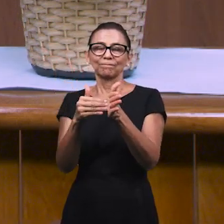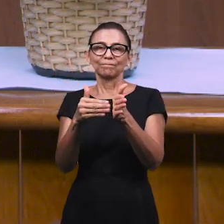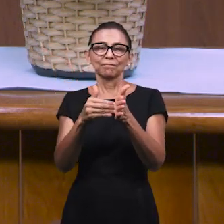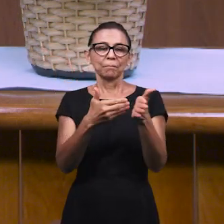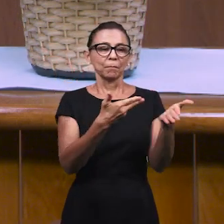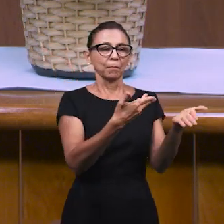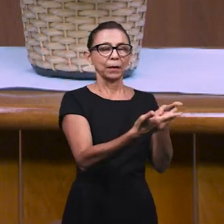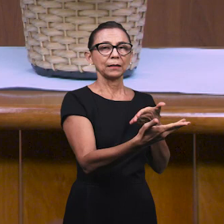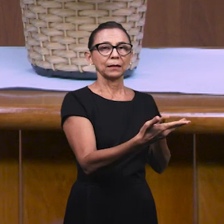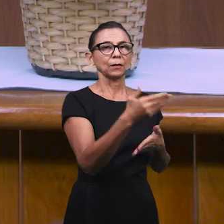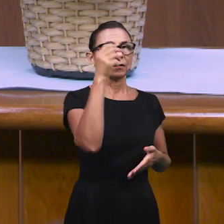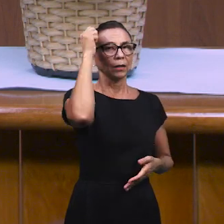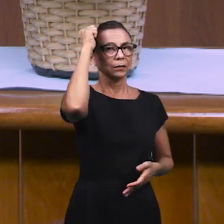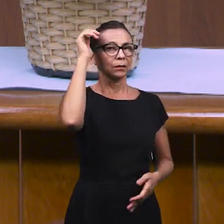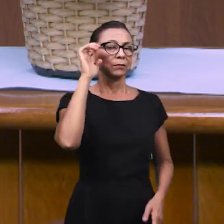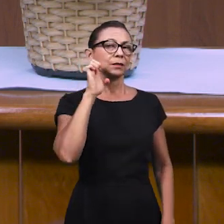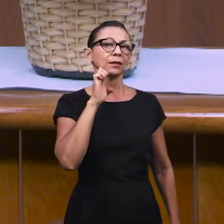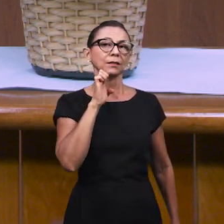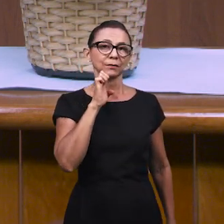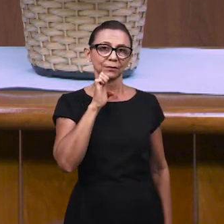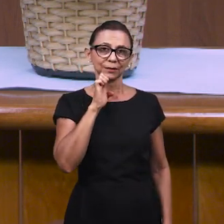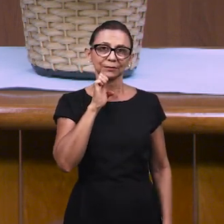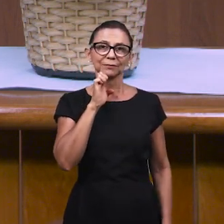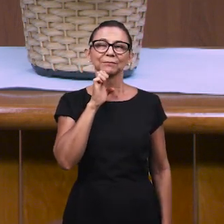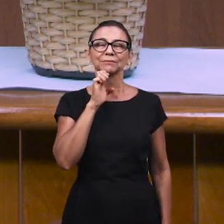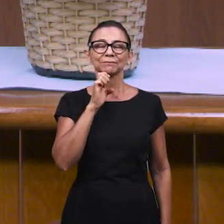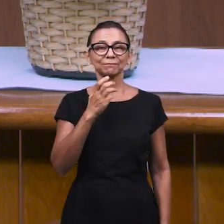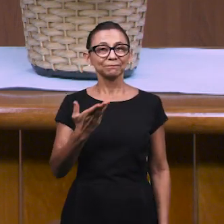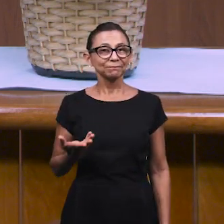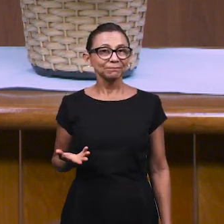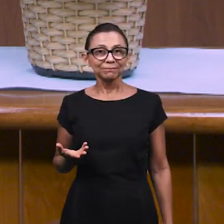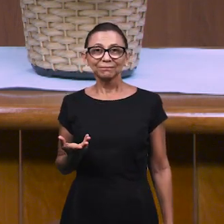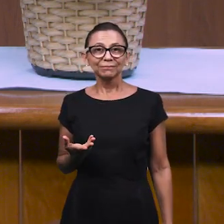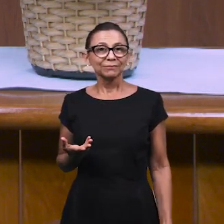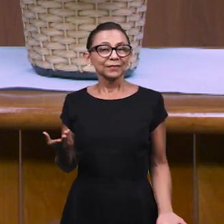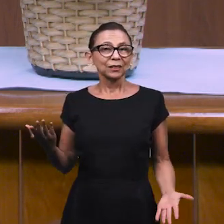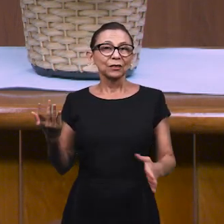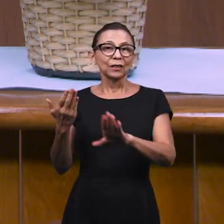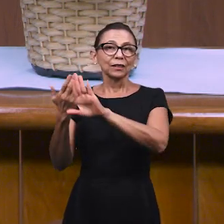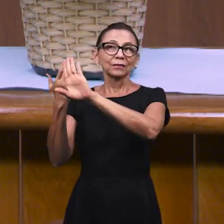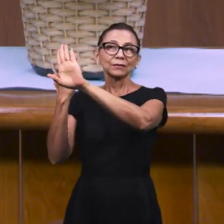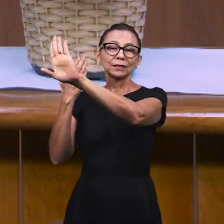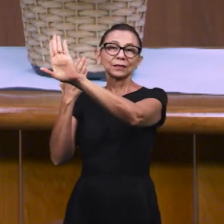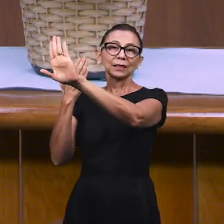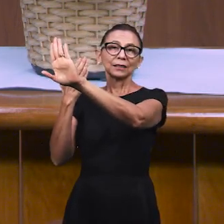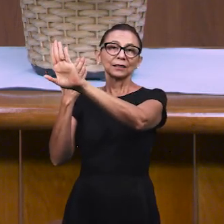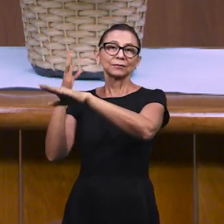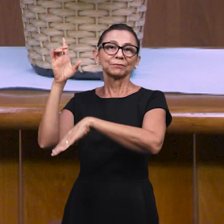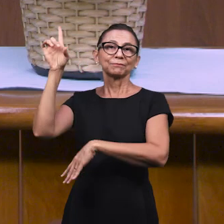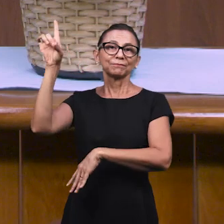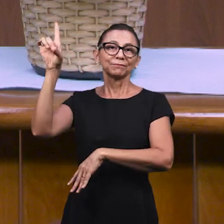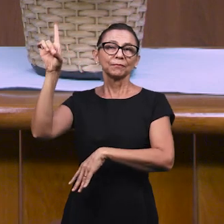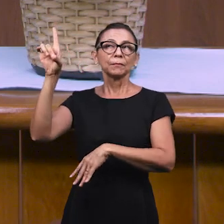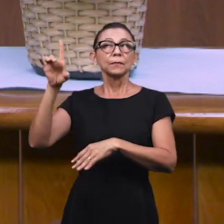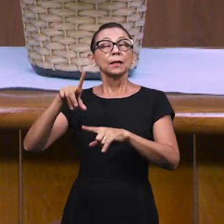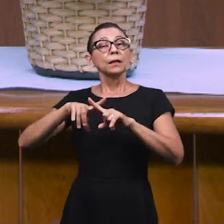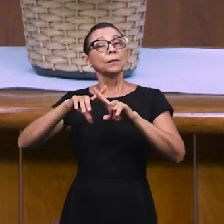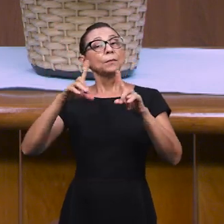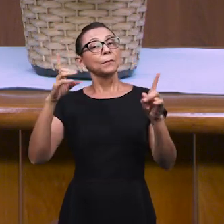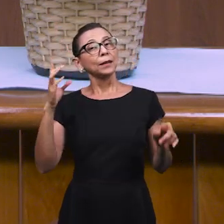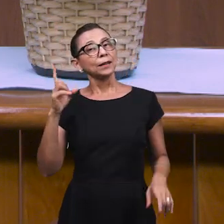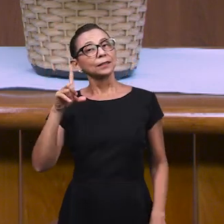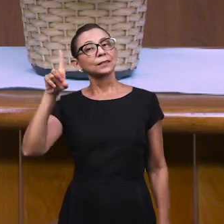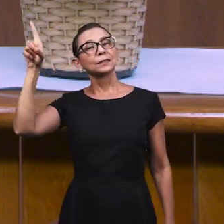Deus. O que o homem fez, como ele preparou para si mesmo, foi uma vida afastada de Deus. Mas Deus, pela